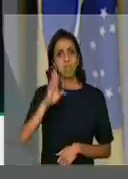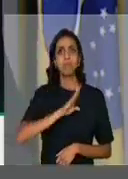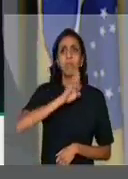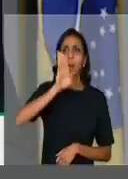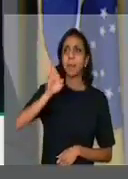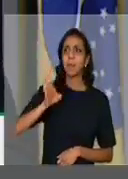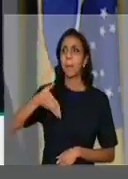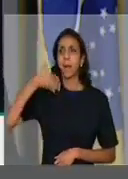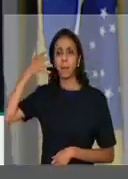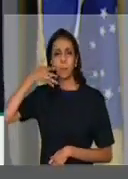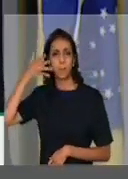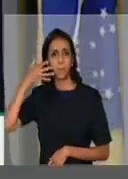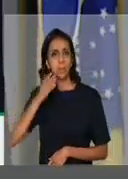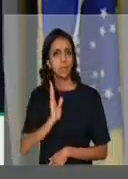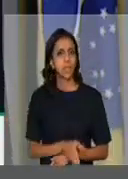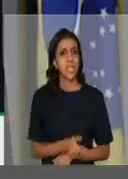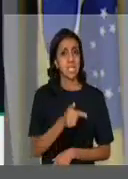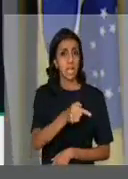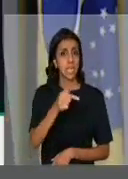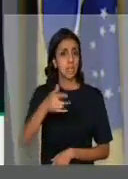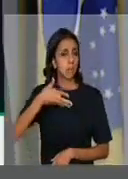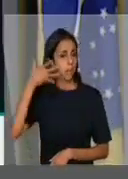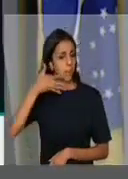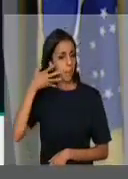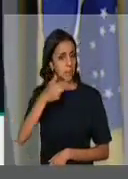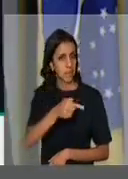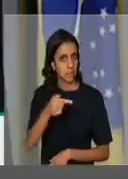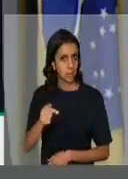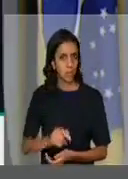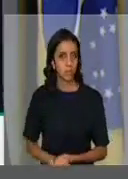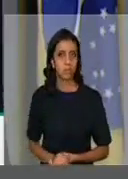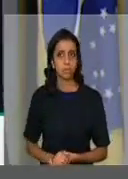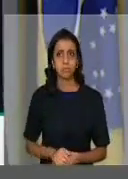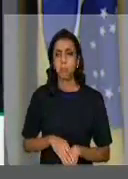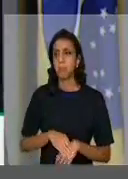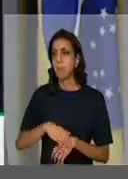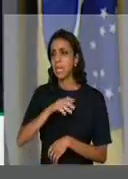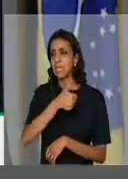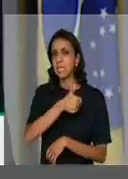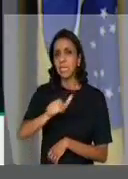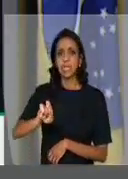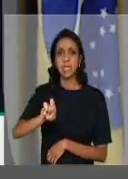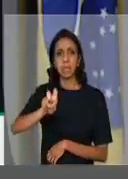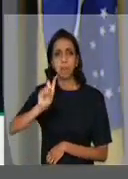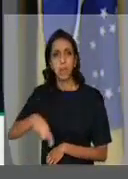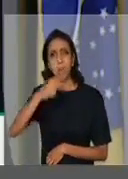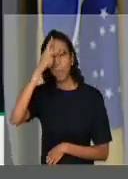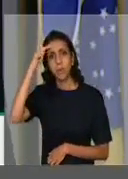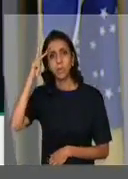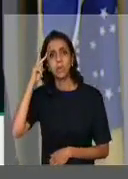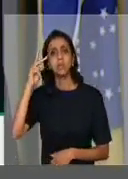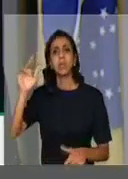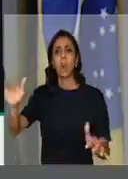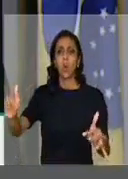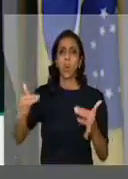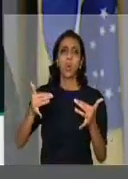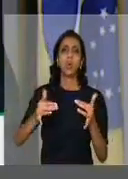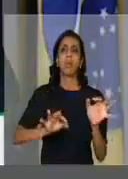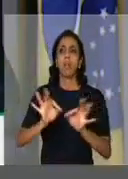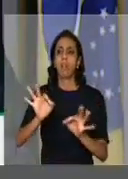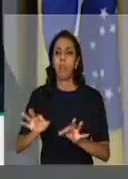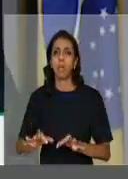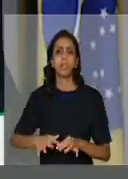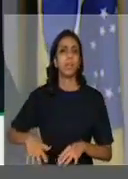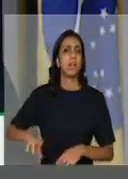Brasil inteiro. Já são 77 palestras, mais de 15 mil pessoas diretamente envolvidas